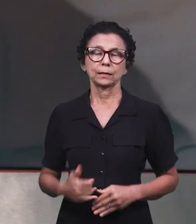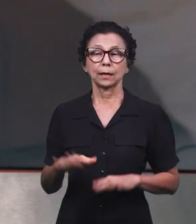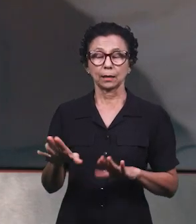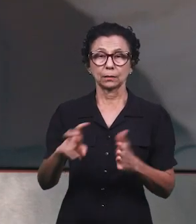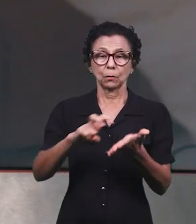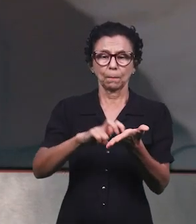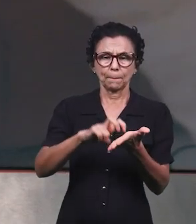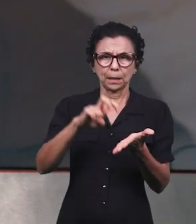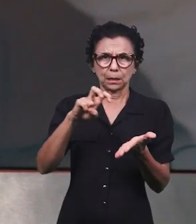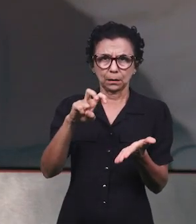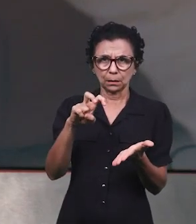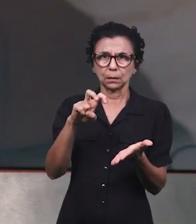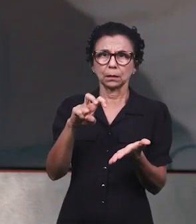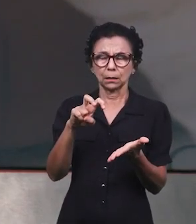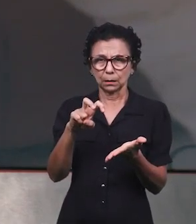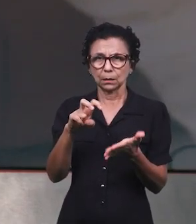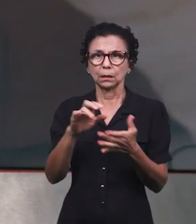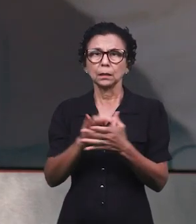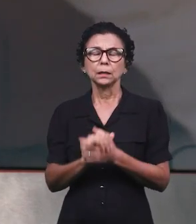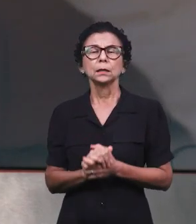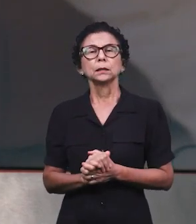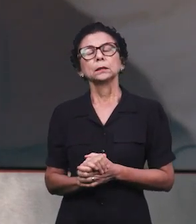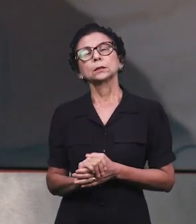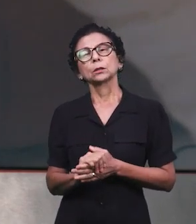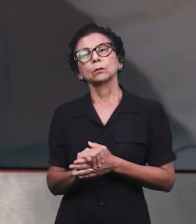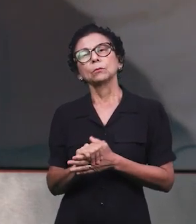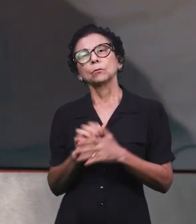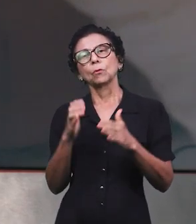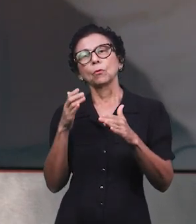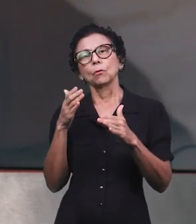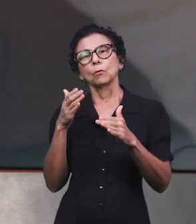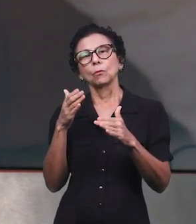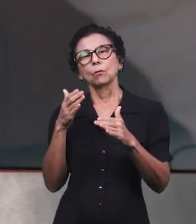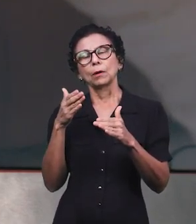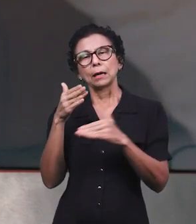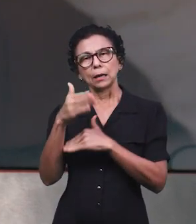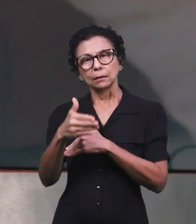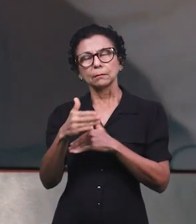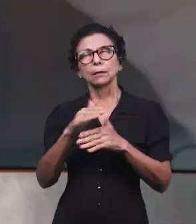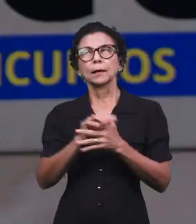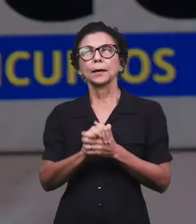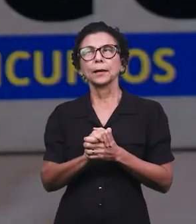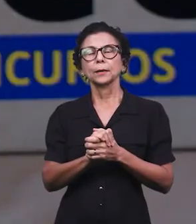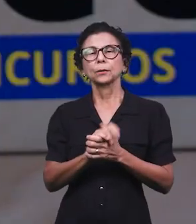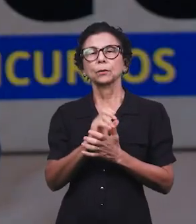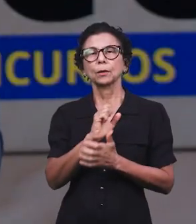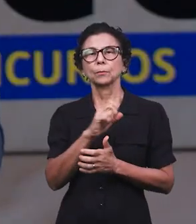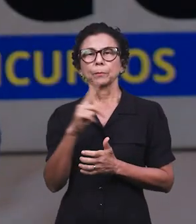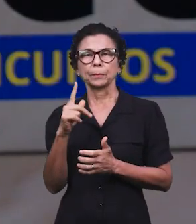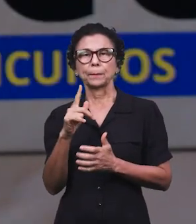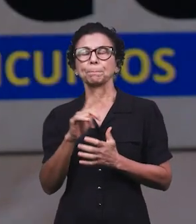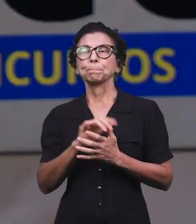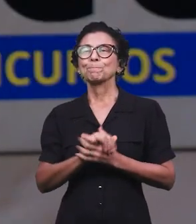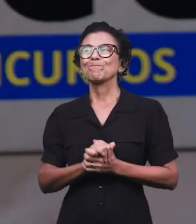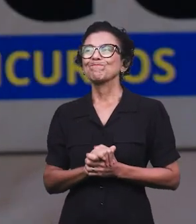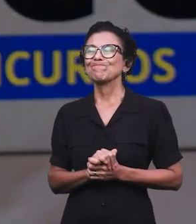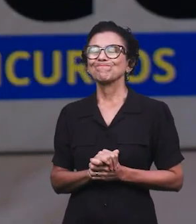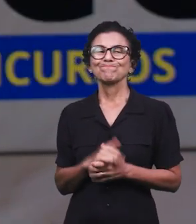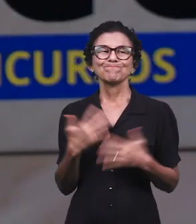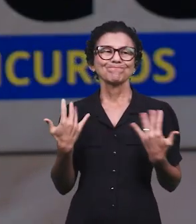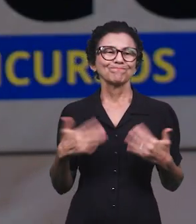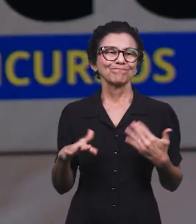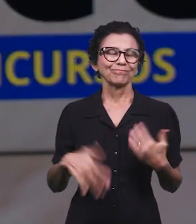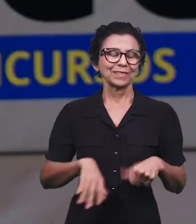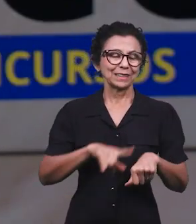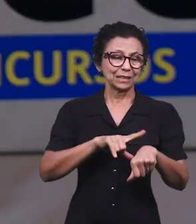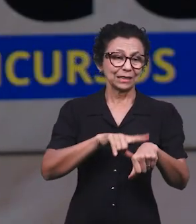vou acessar a plataforma online e vou estudar no horário que eu posso. De repente surgiu ali um pequeno espaço de tempo